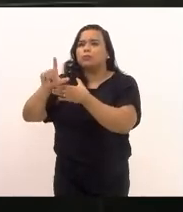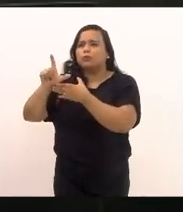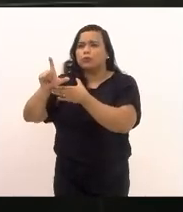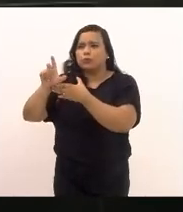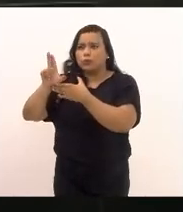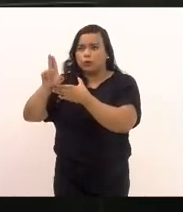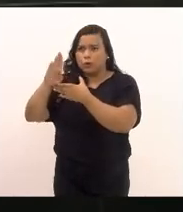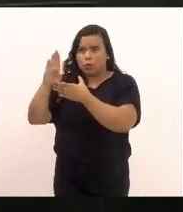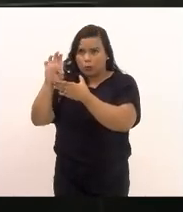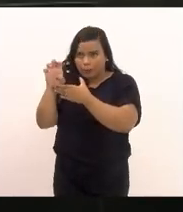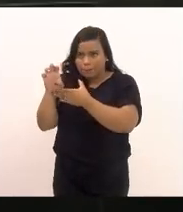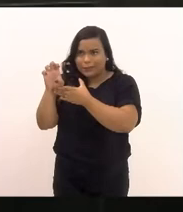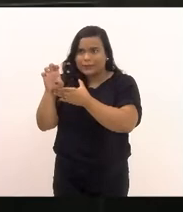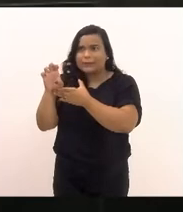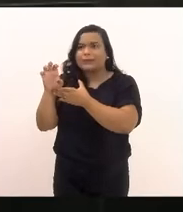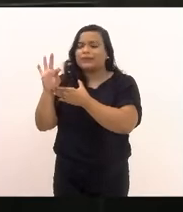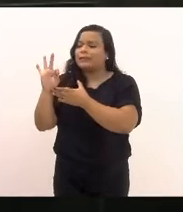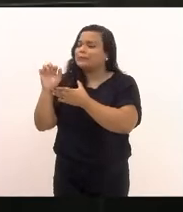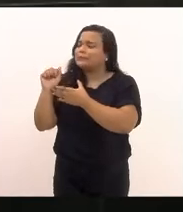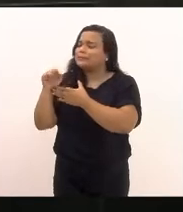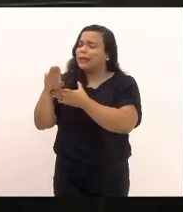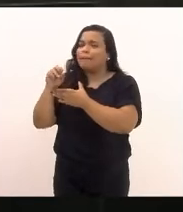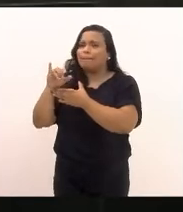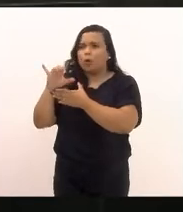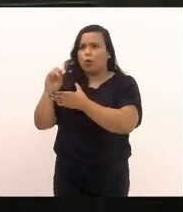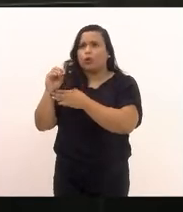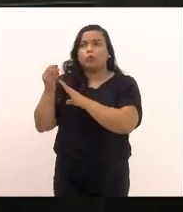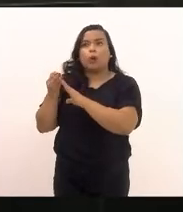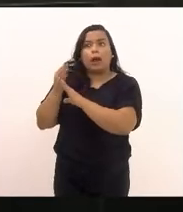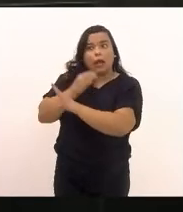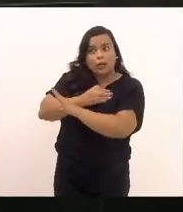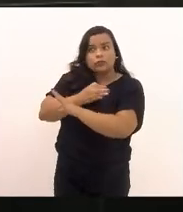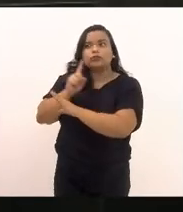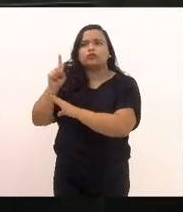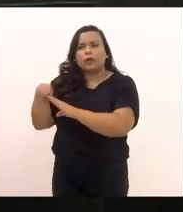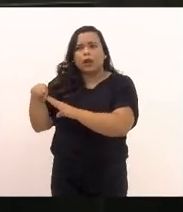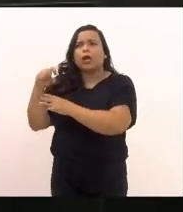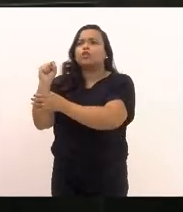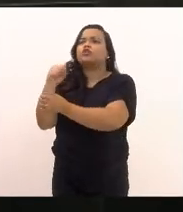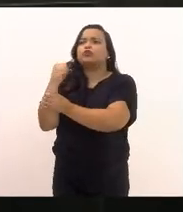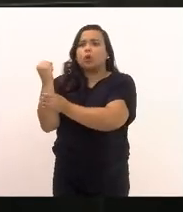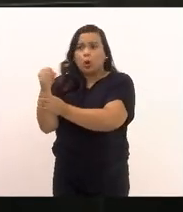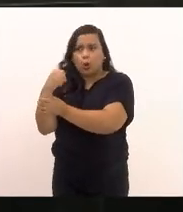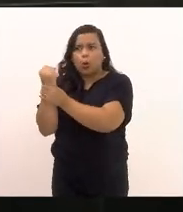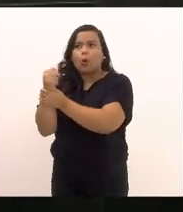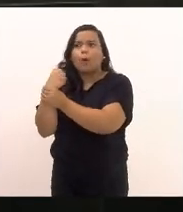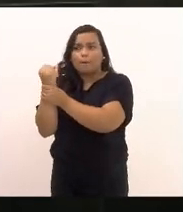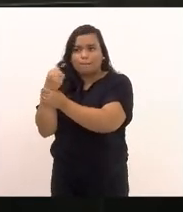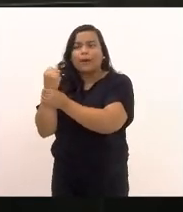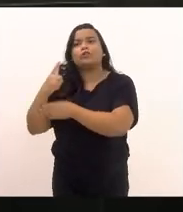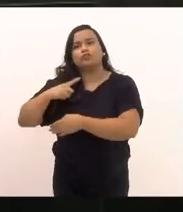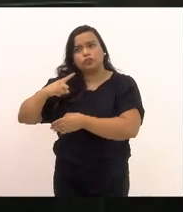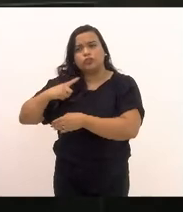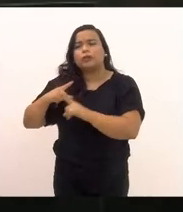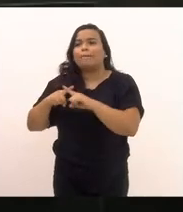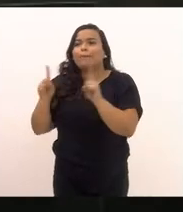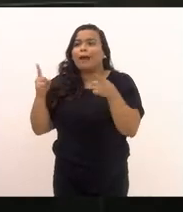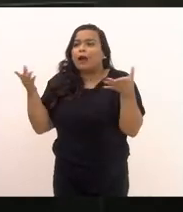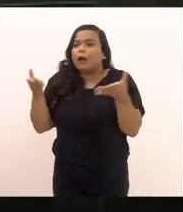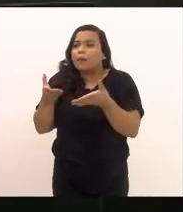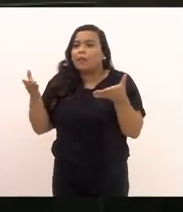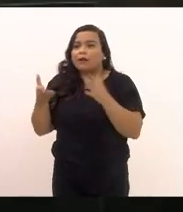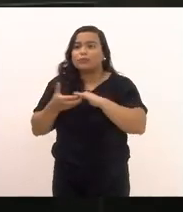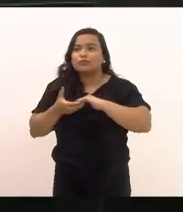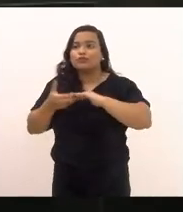São Gonçalo, que já era tombado por ser de interesse histórico, cultural do povo de São Gonçalo, e, no entanto, foi destombado